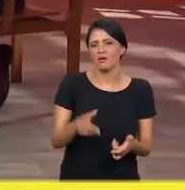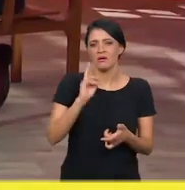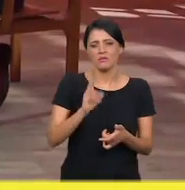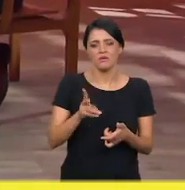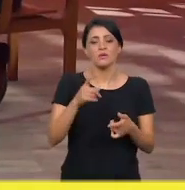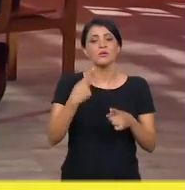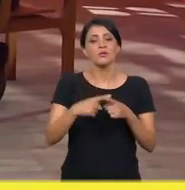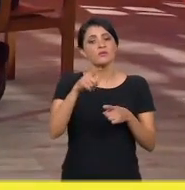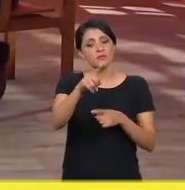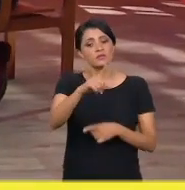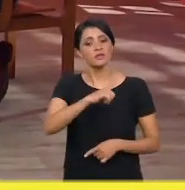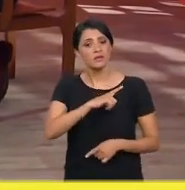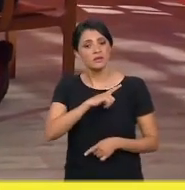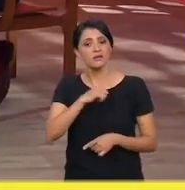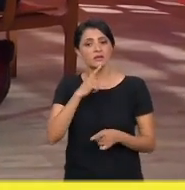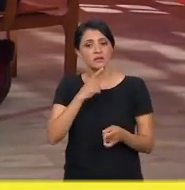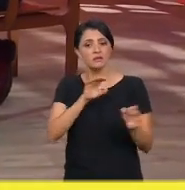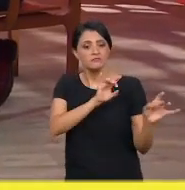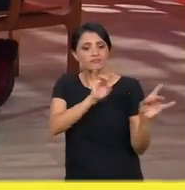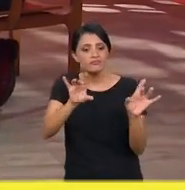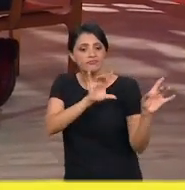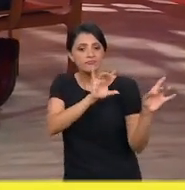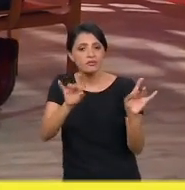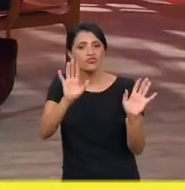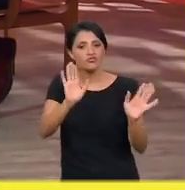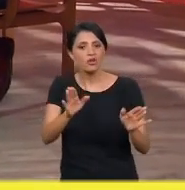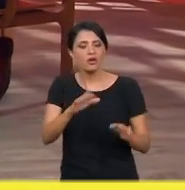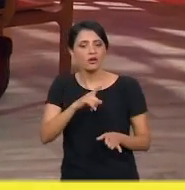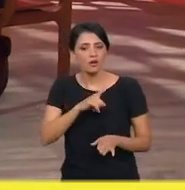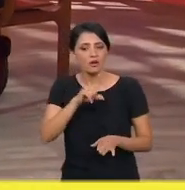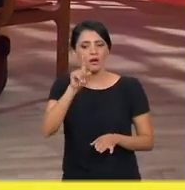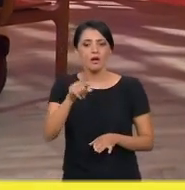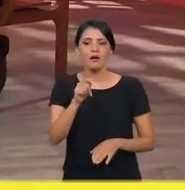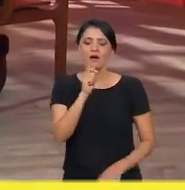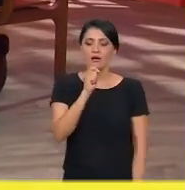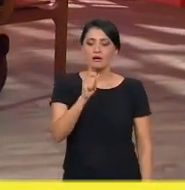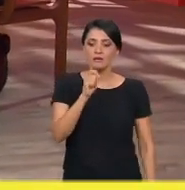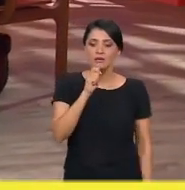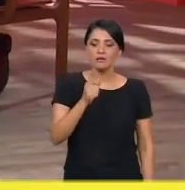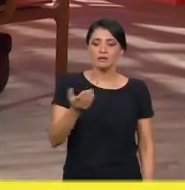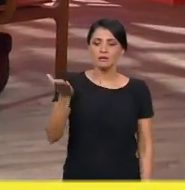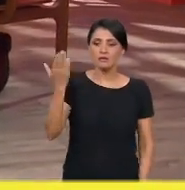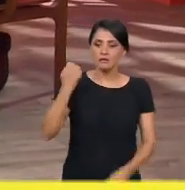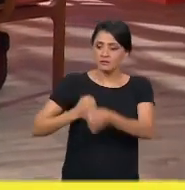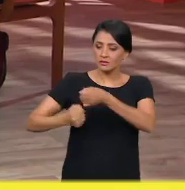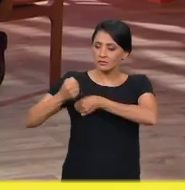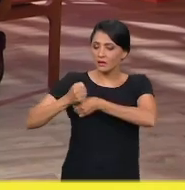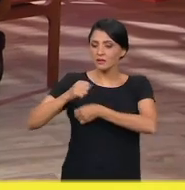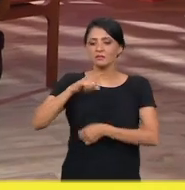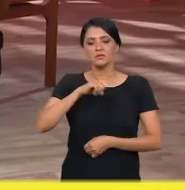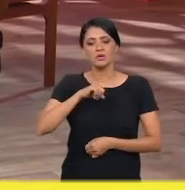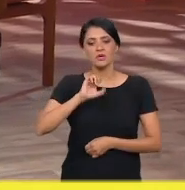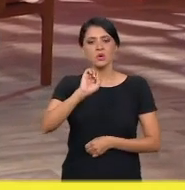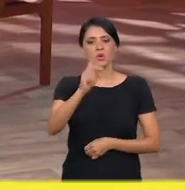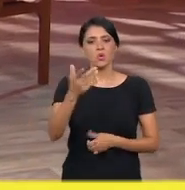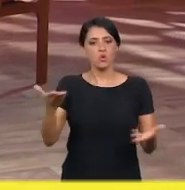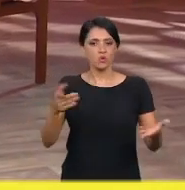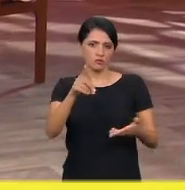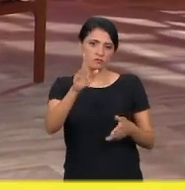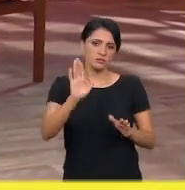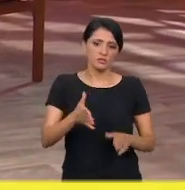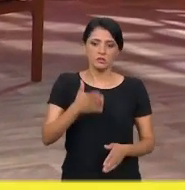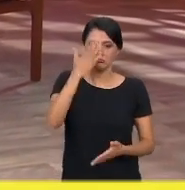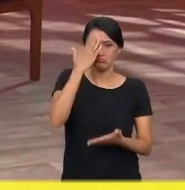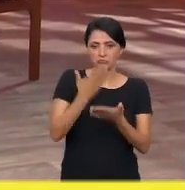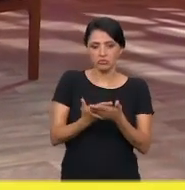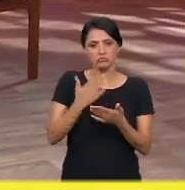lugar, porque você tem realmente esse compartilhamento. Ainda é uma questão que se tinha muitos anos atrás, ou hoje você acha que já está um pouco